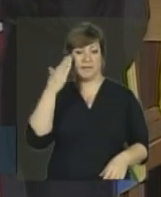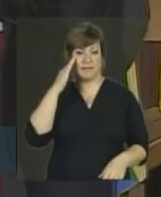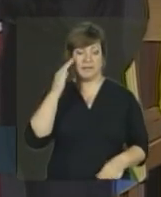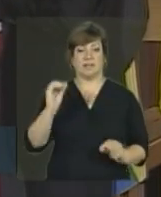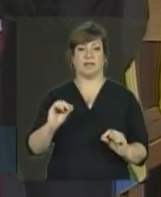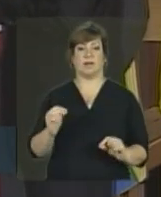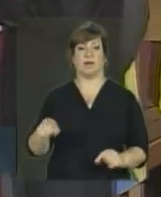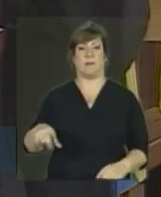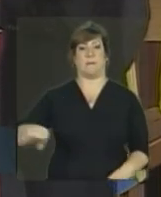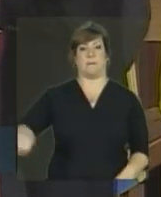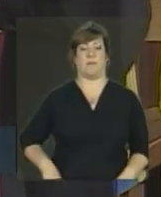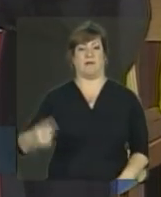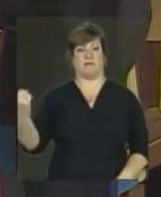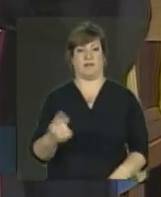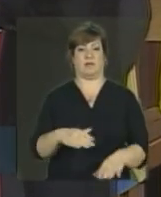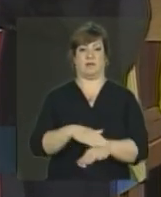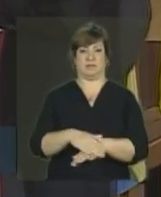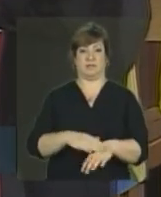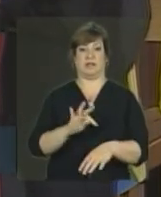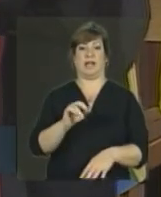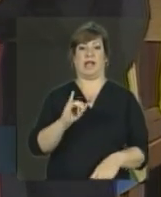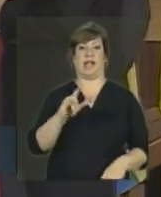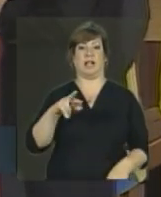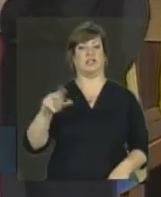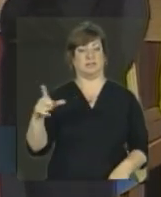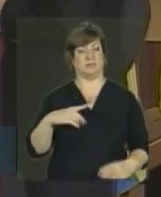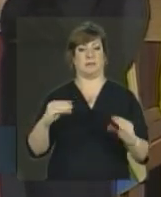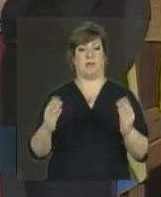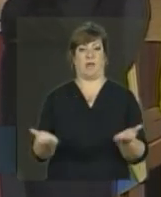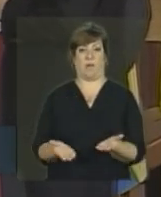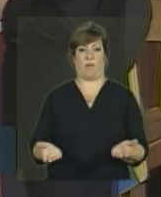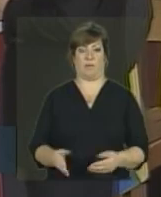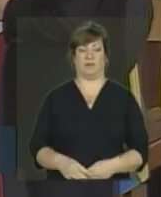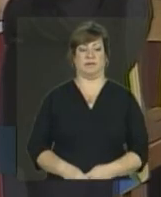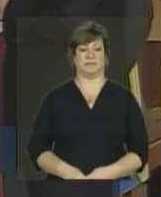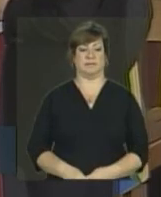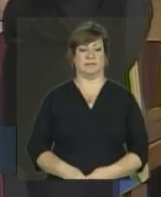compreender o embaixador da Tailândia.